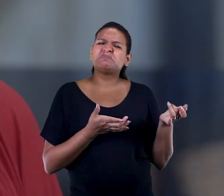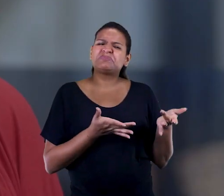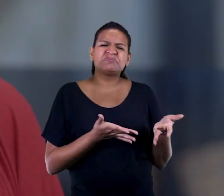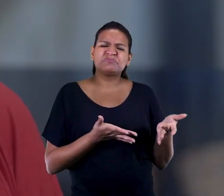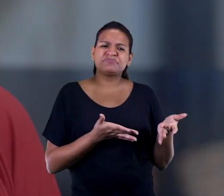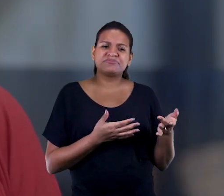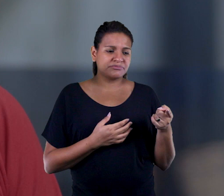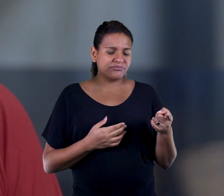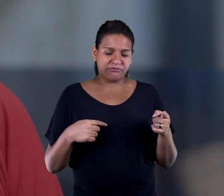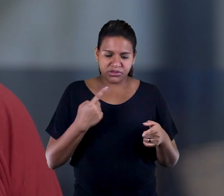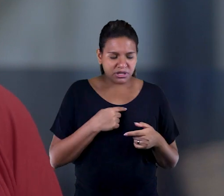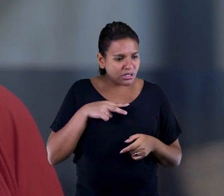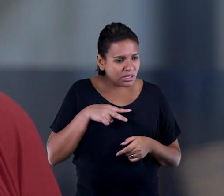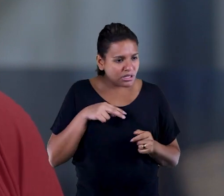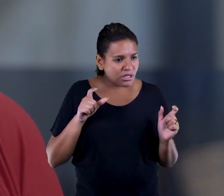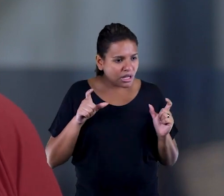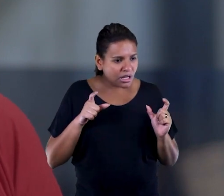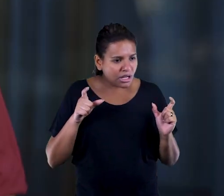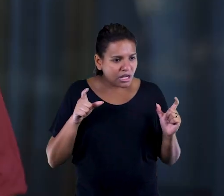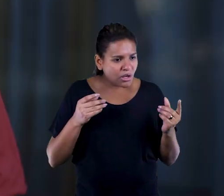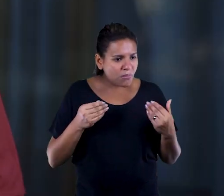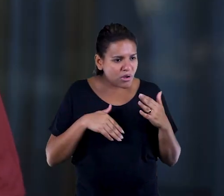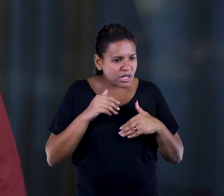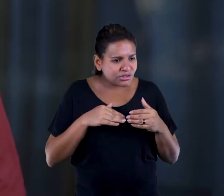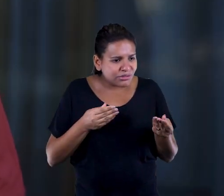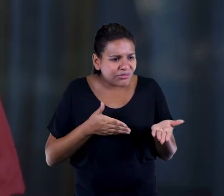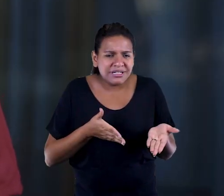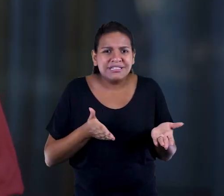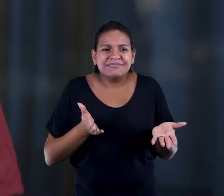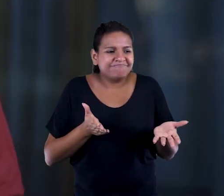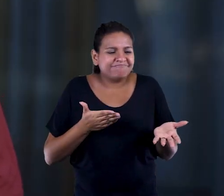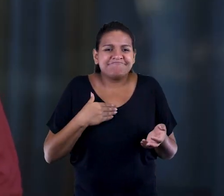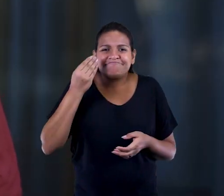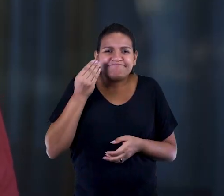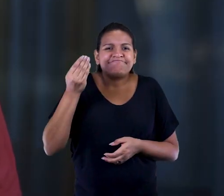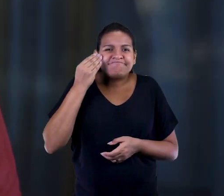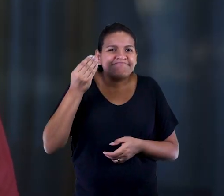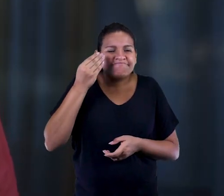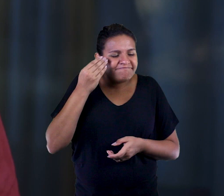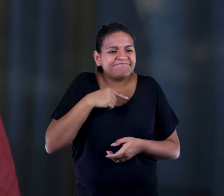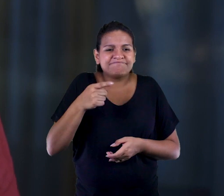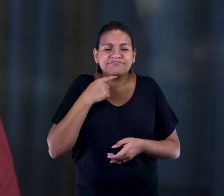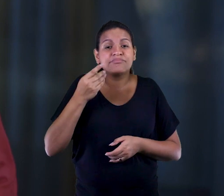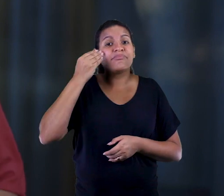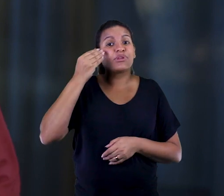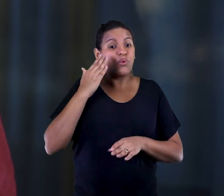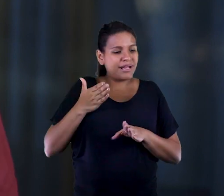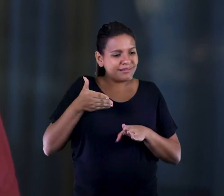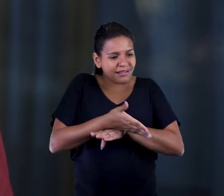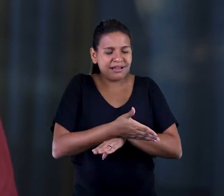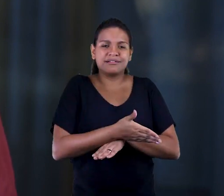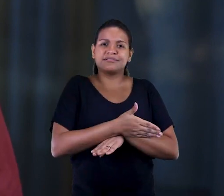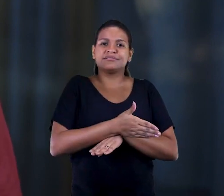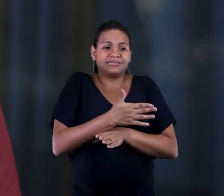objetos, sem saber como agir. Tentamos de todas as formas, sem sucesso, entrar, pelo